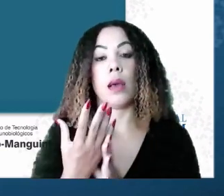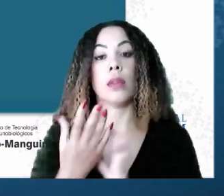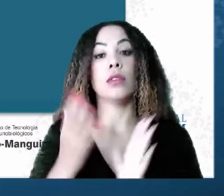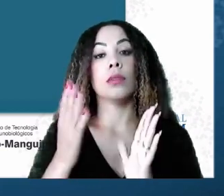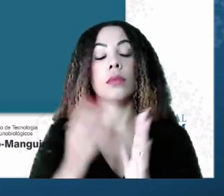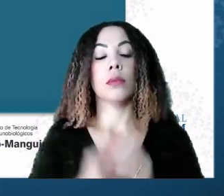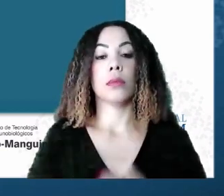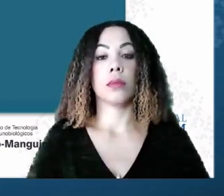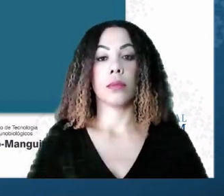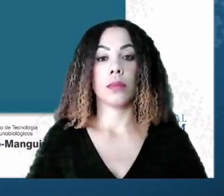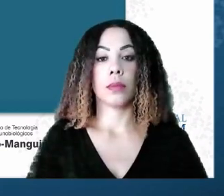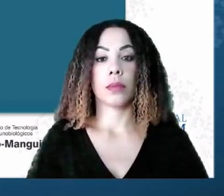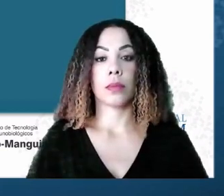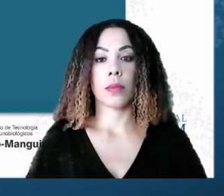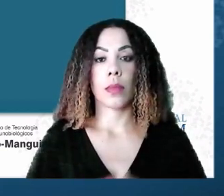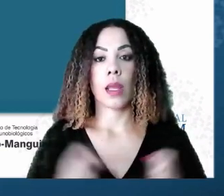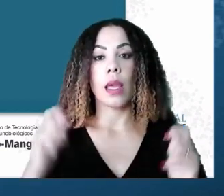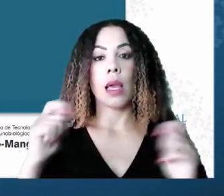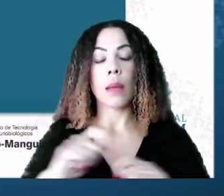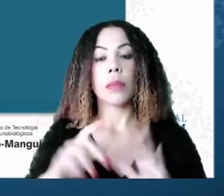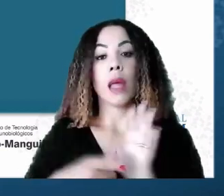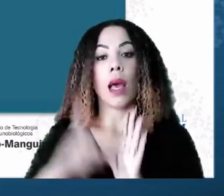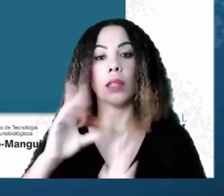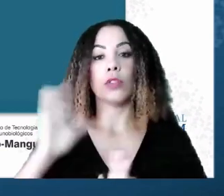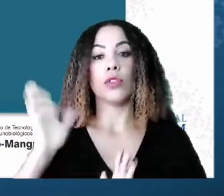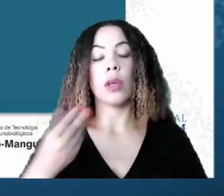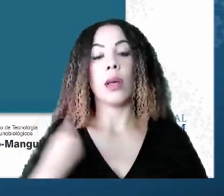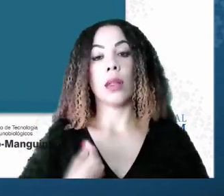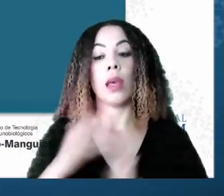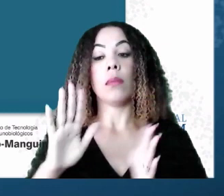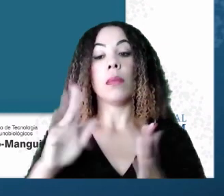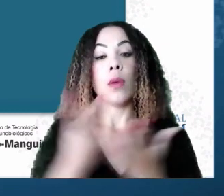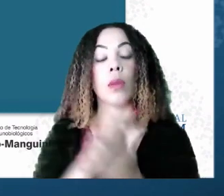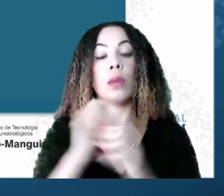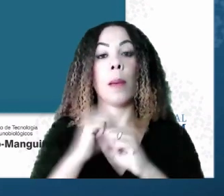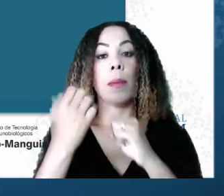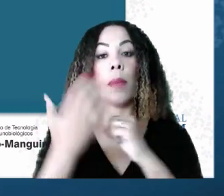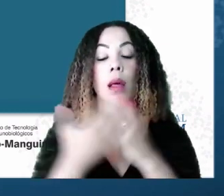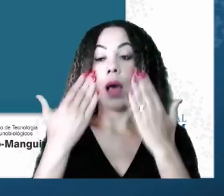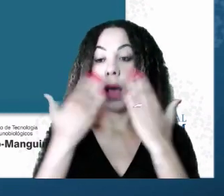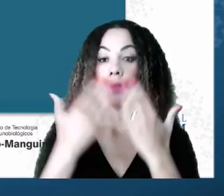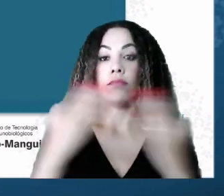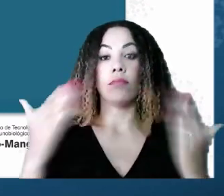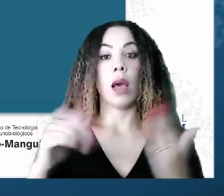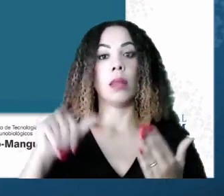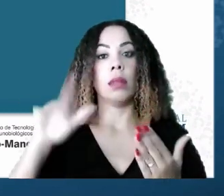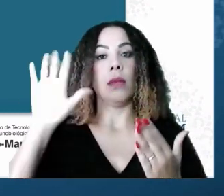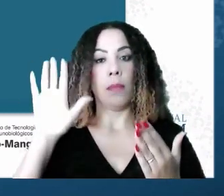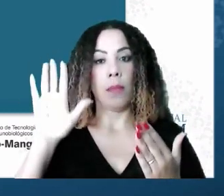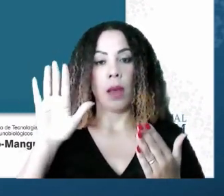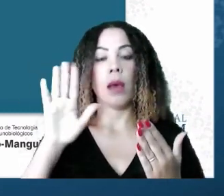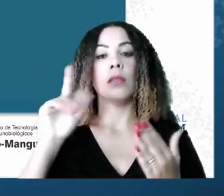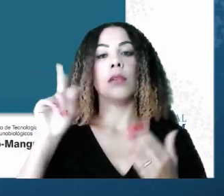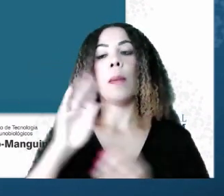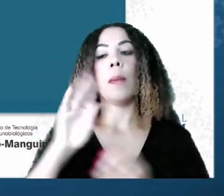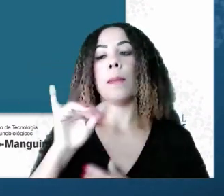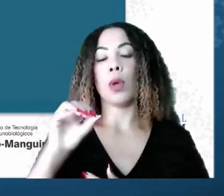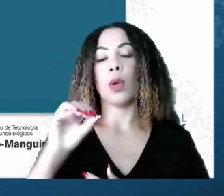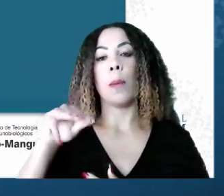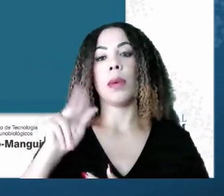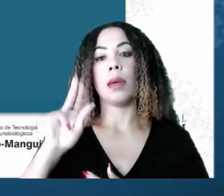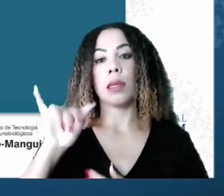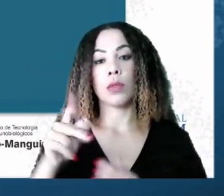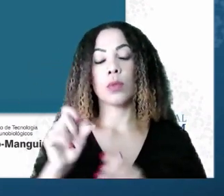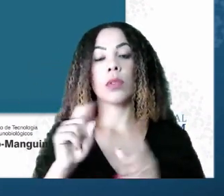já existiam, mas que floresceram na pandemia e apareceram de forma contundente, de Biomanguinhos e Butantã,